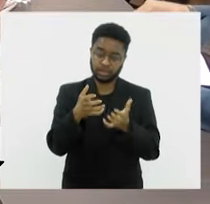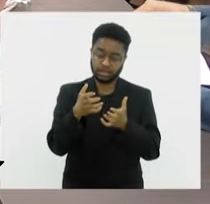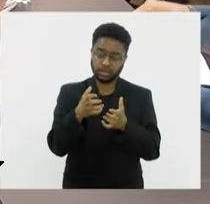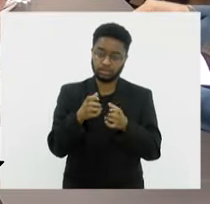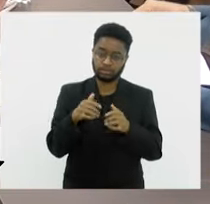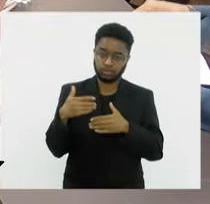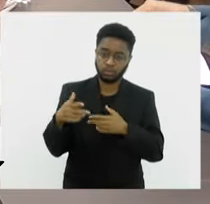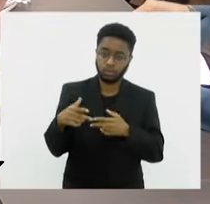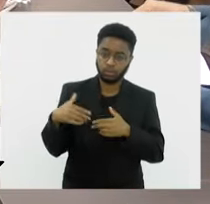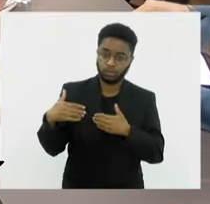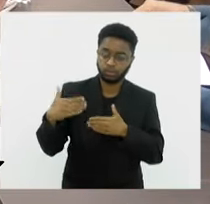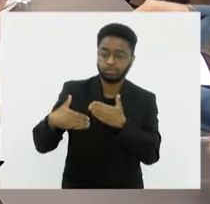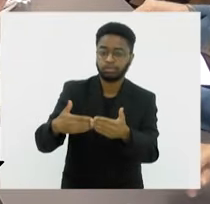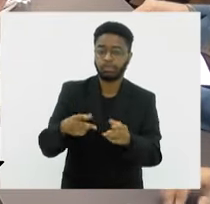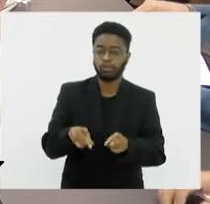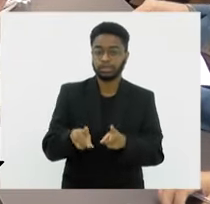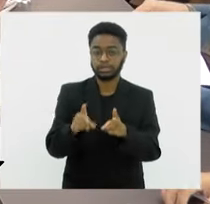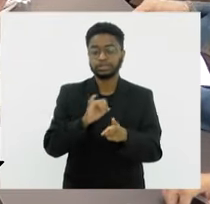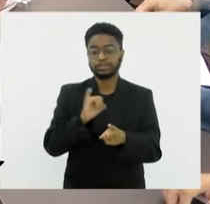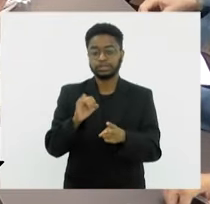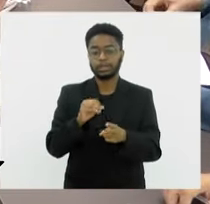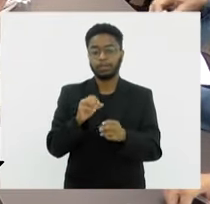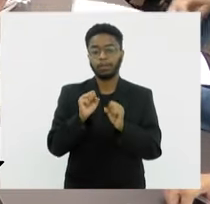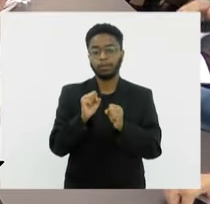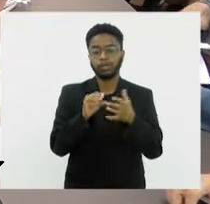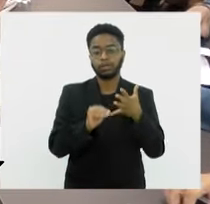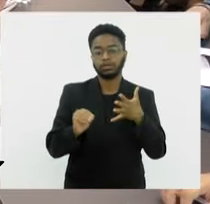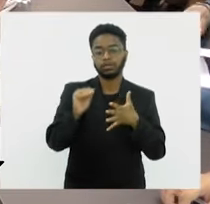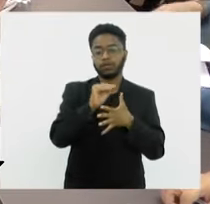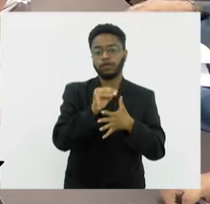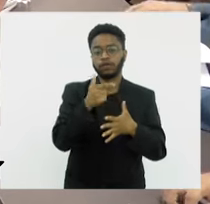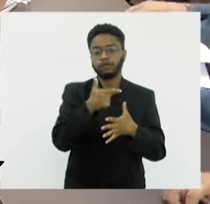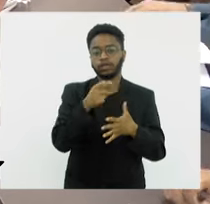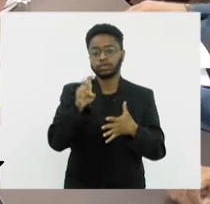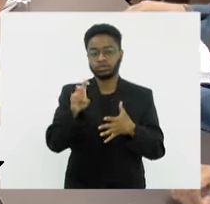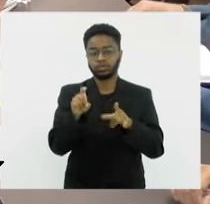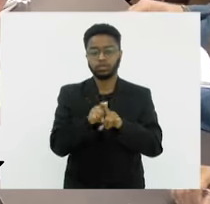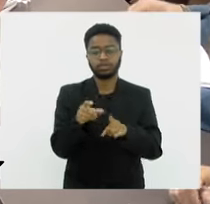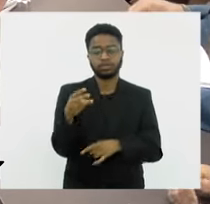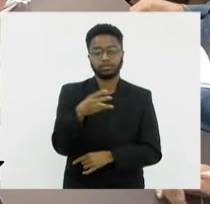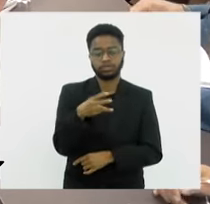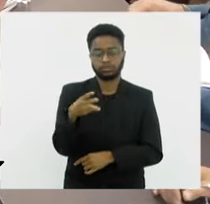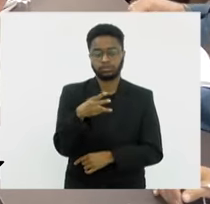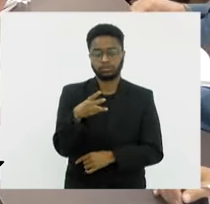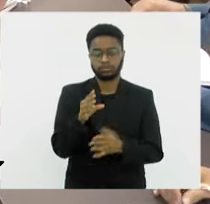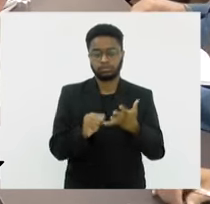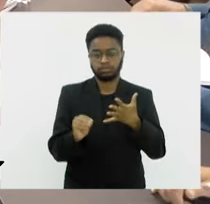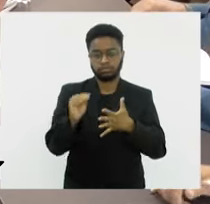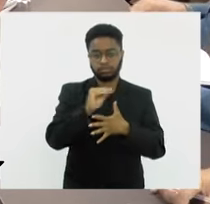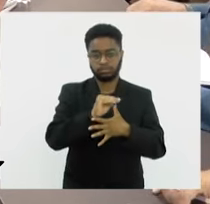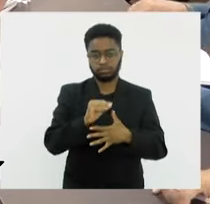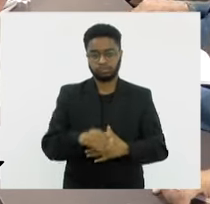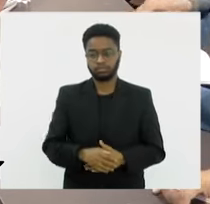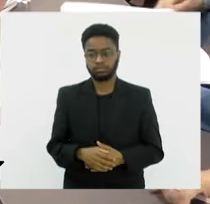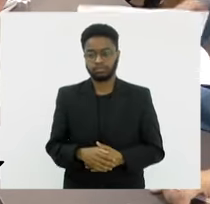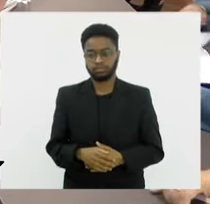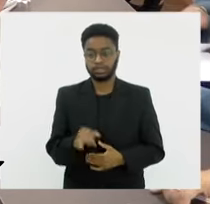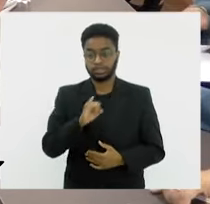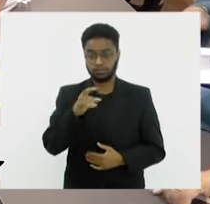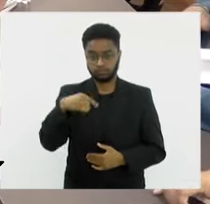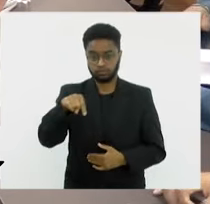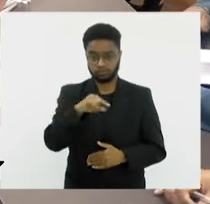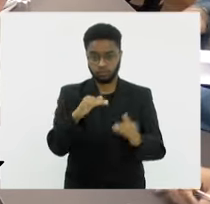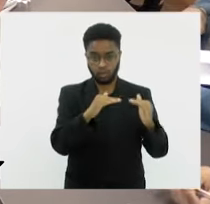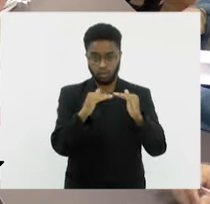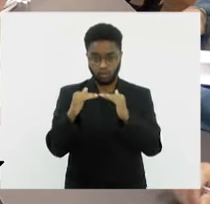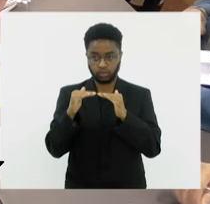ordem, puder deputado. Inverter o 25 Cozolino. E o 33. Então, se todos estiverem de